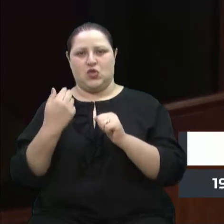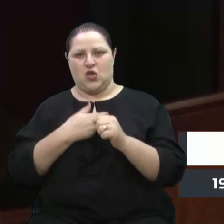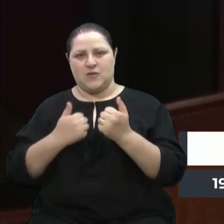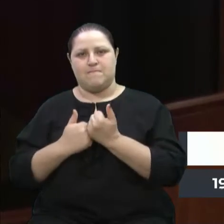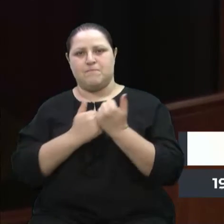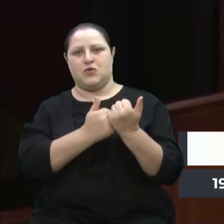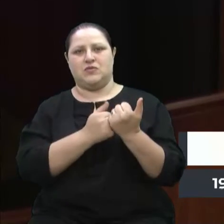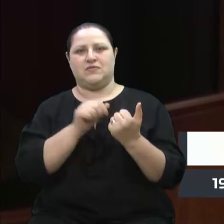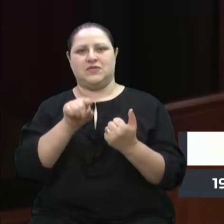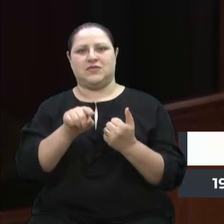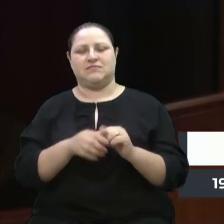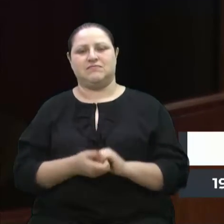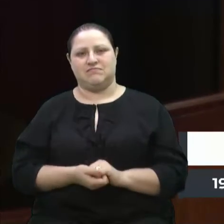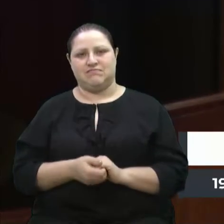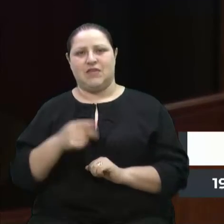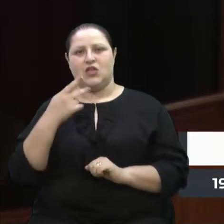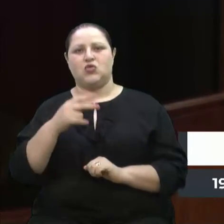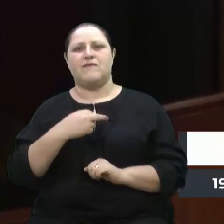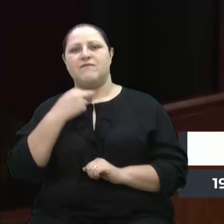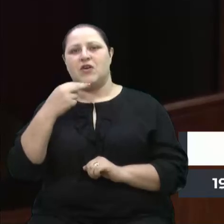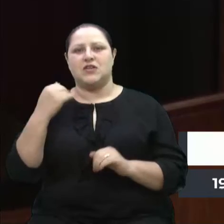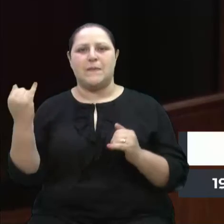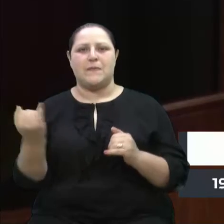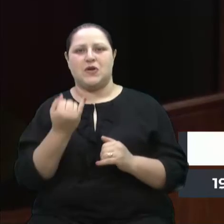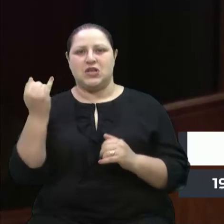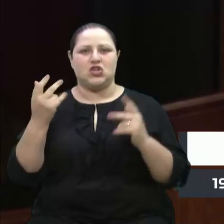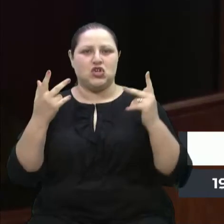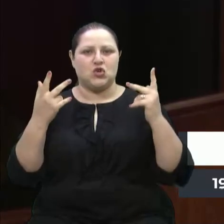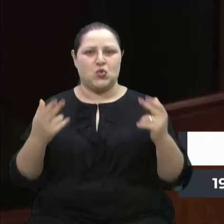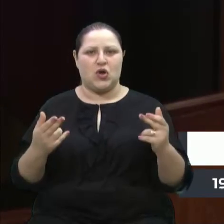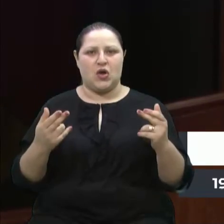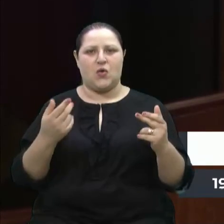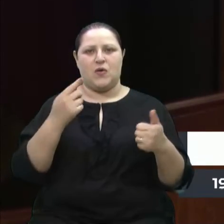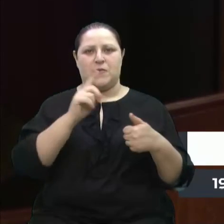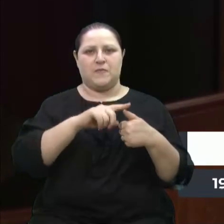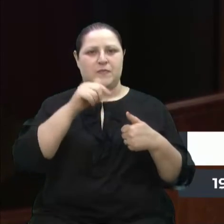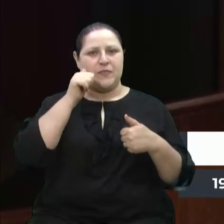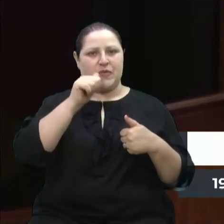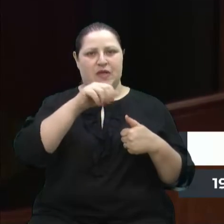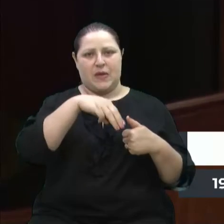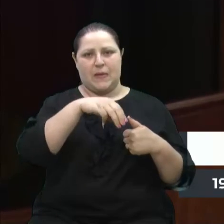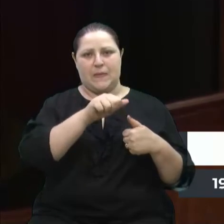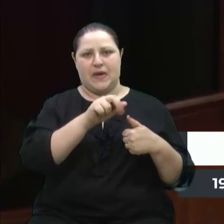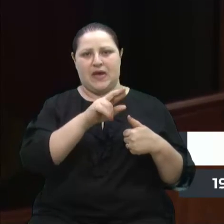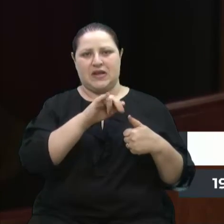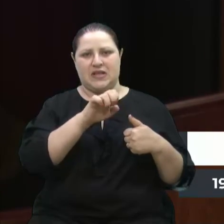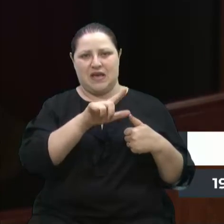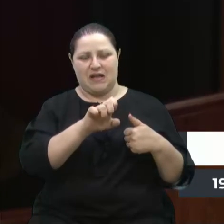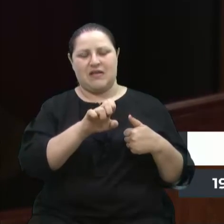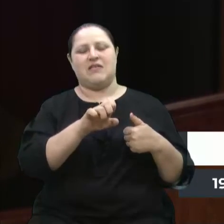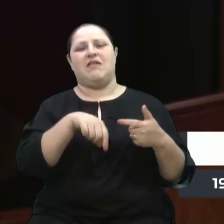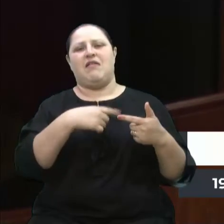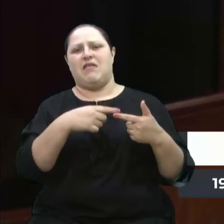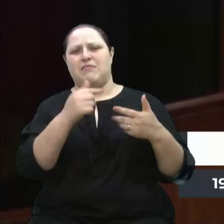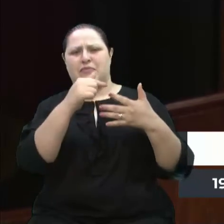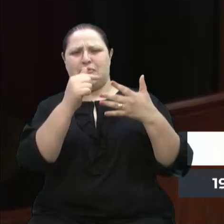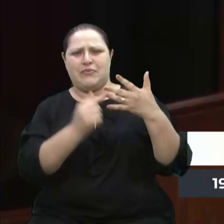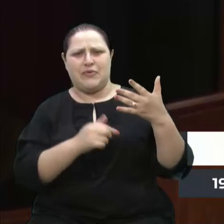apoiar. E a sua voz é tão importante como a voz da Marielle Franco, como a voz de tantas mulheres que